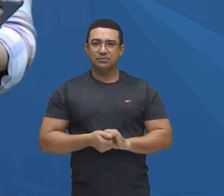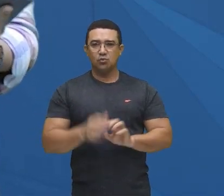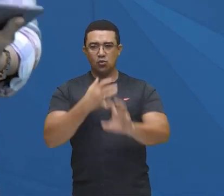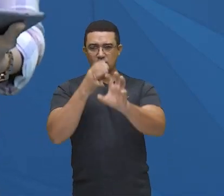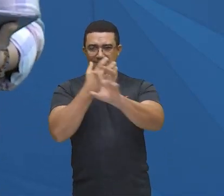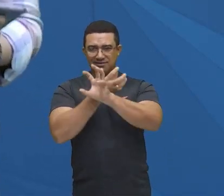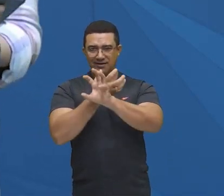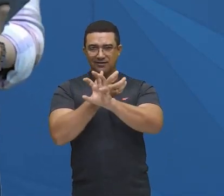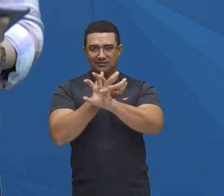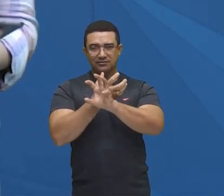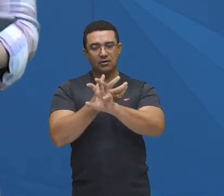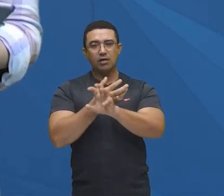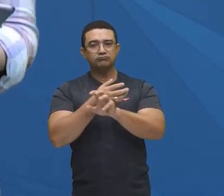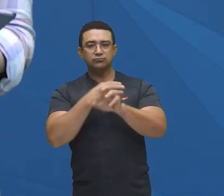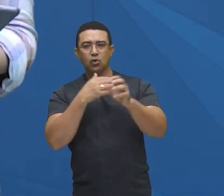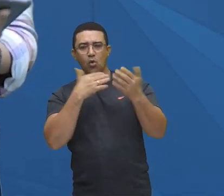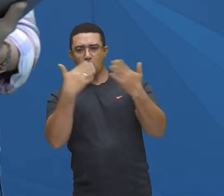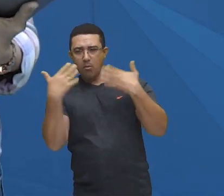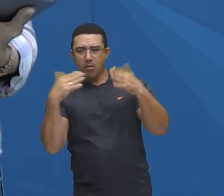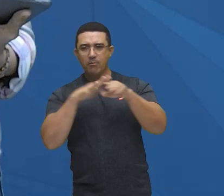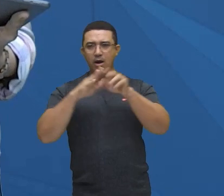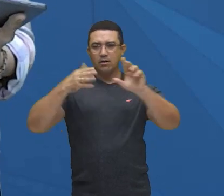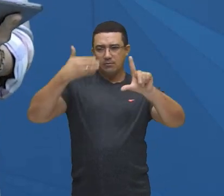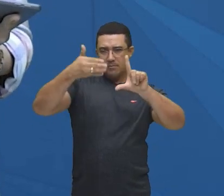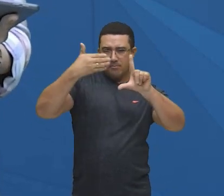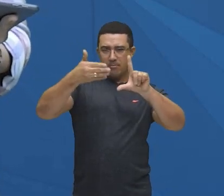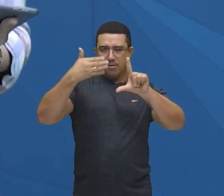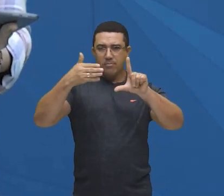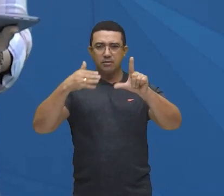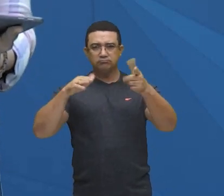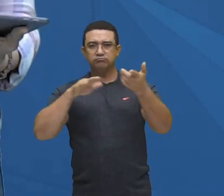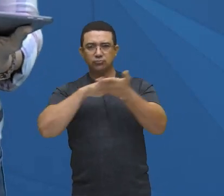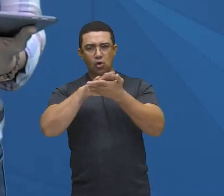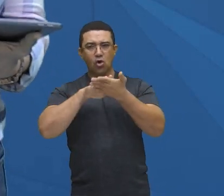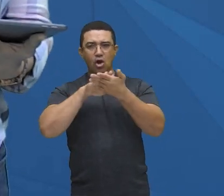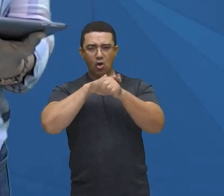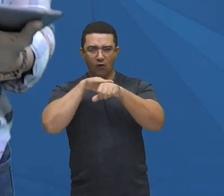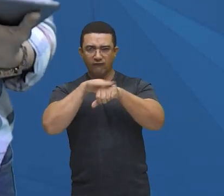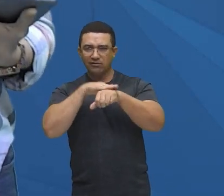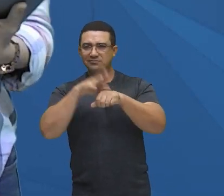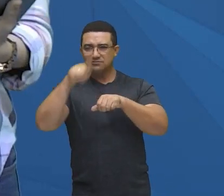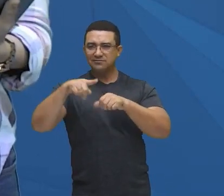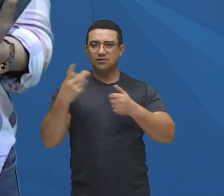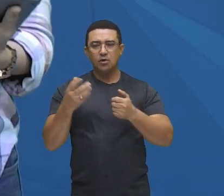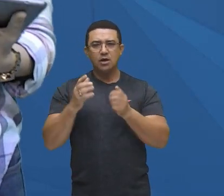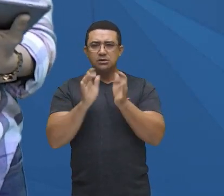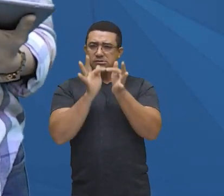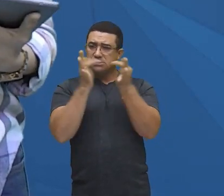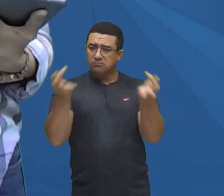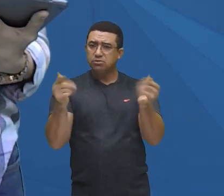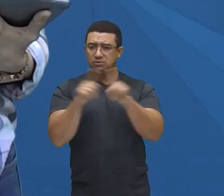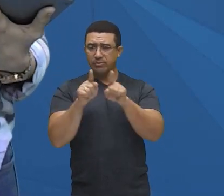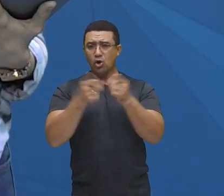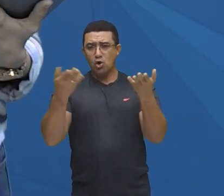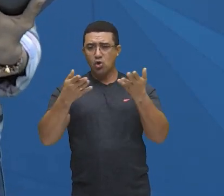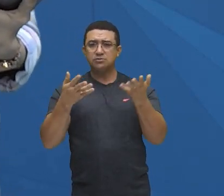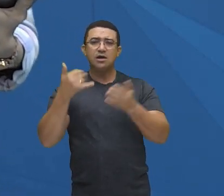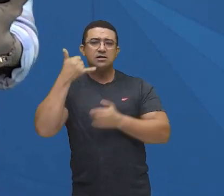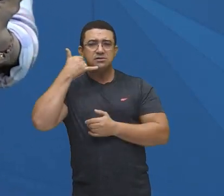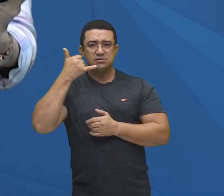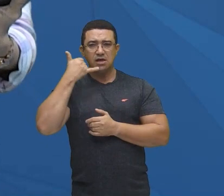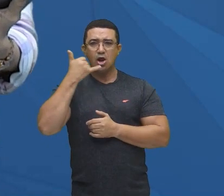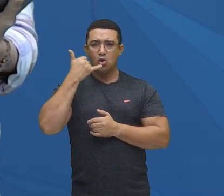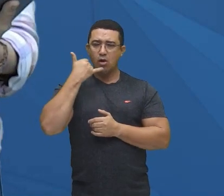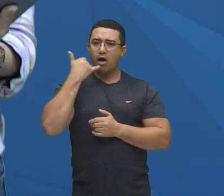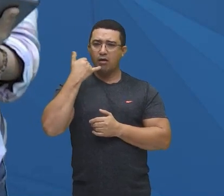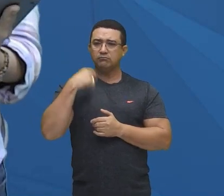e aí, enfim, conversar por videochamada. E hoje esse serviço ele é muito simples quando a gente utiliza o celular, né? Muitas vezes ele fica